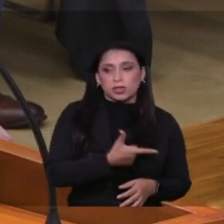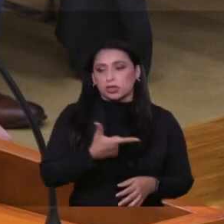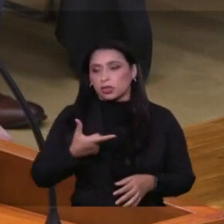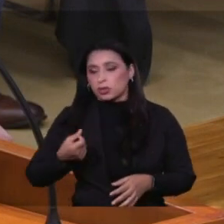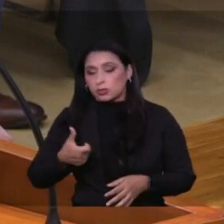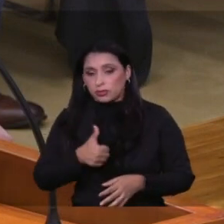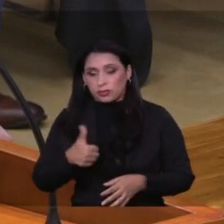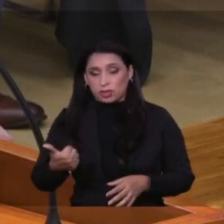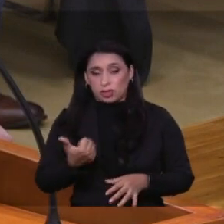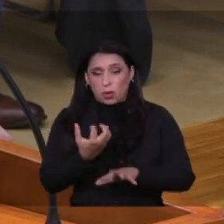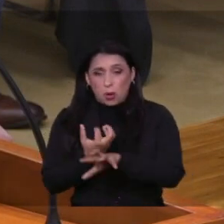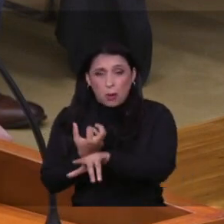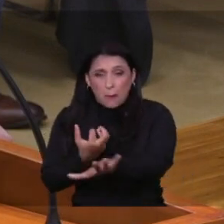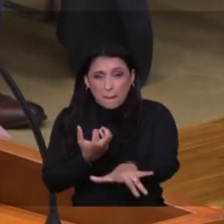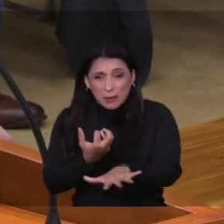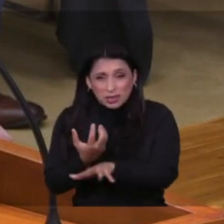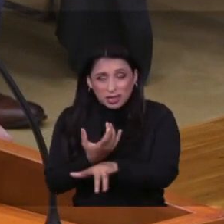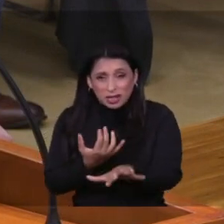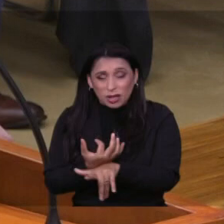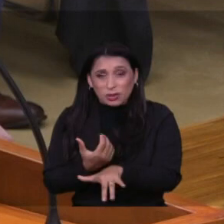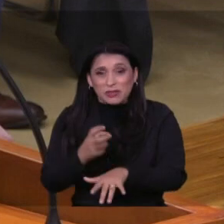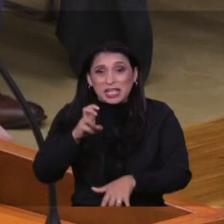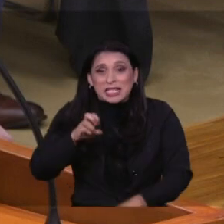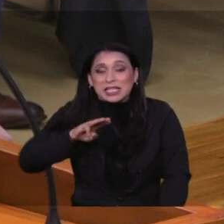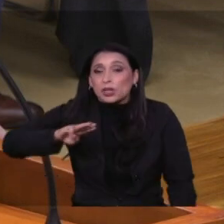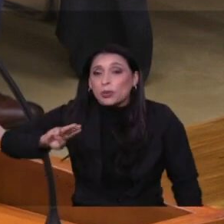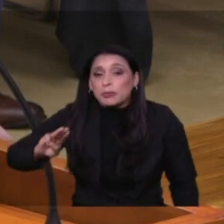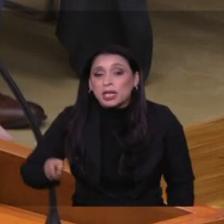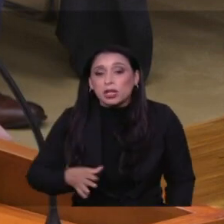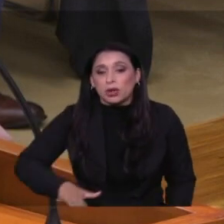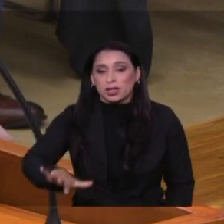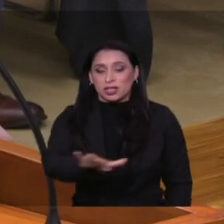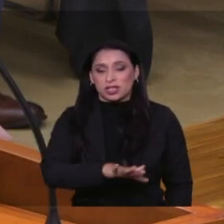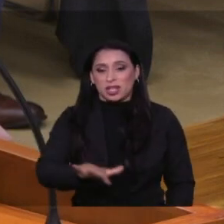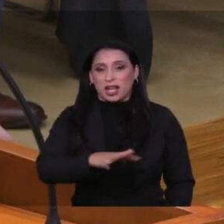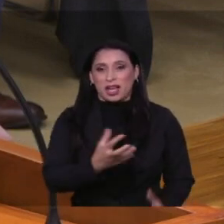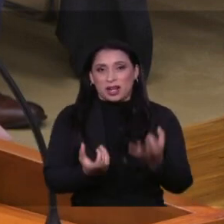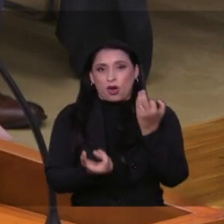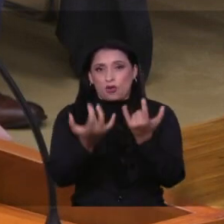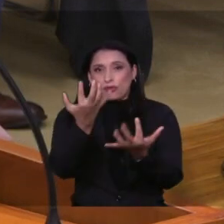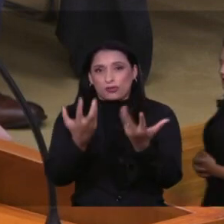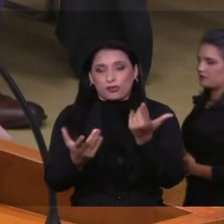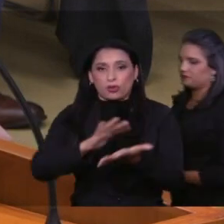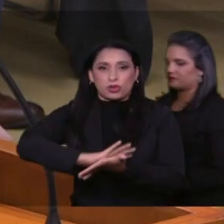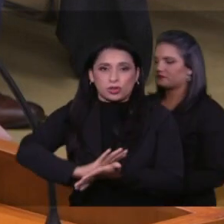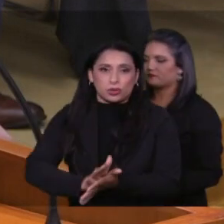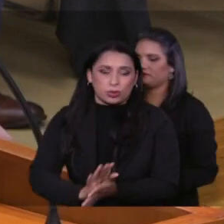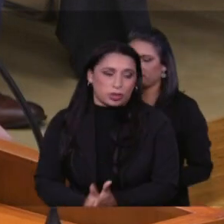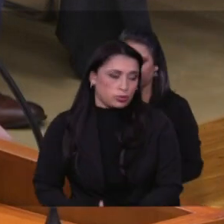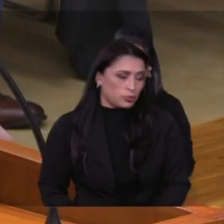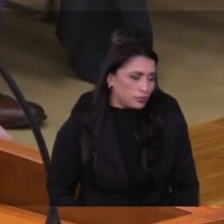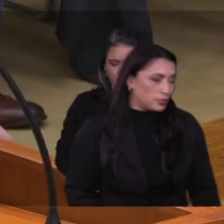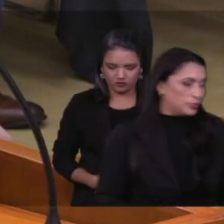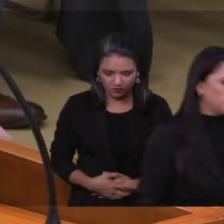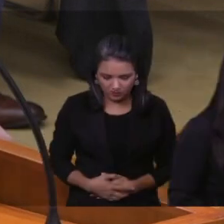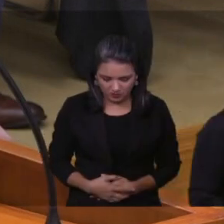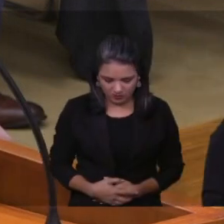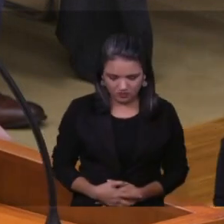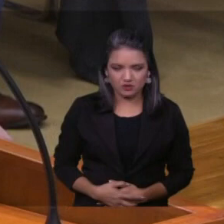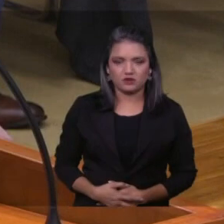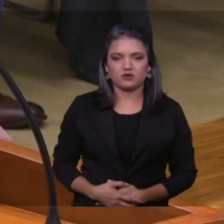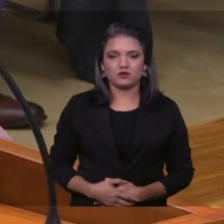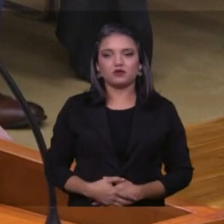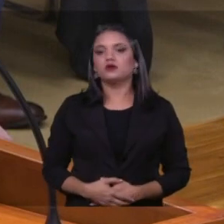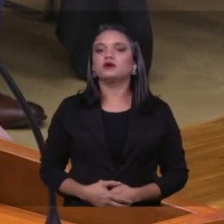o Pantanal teve mais de 5 milhões de hectares consumidos pelas chamas. É um dado